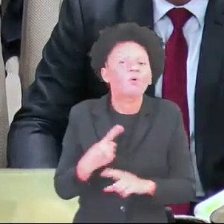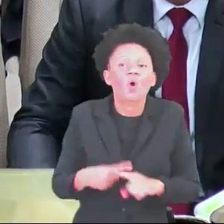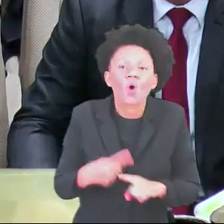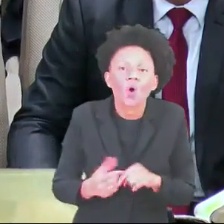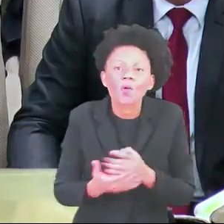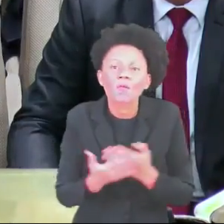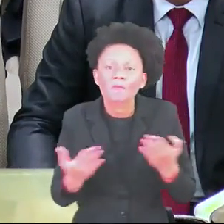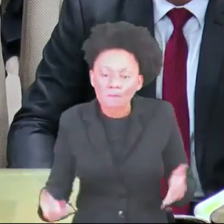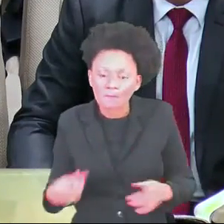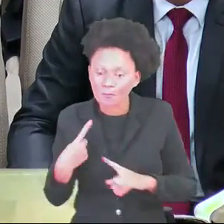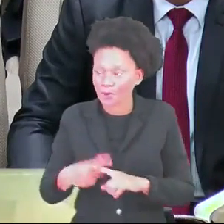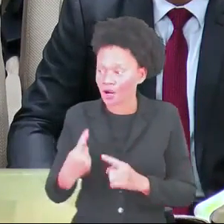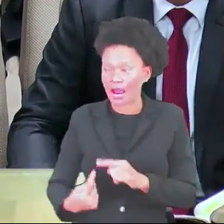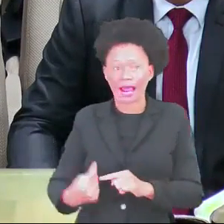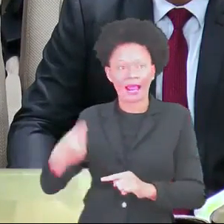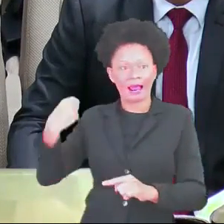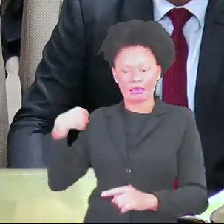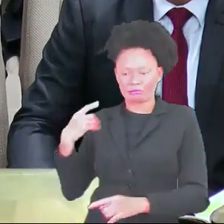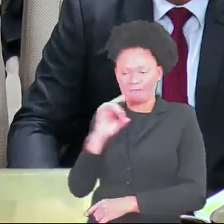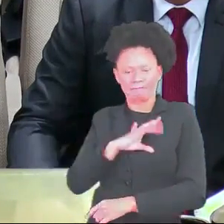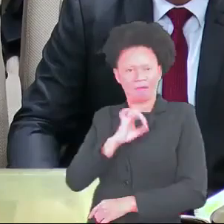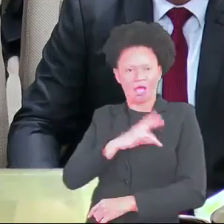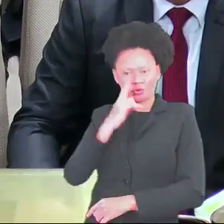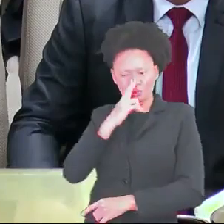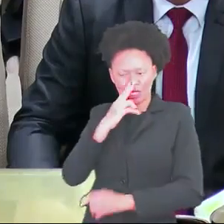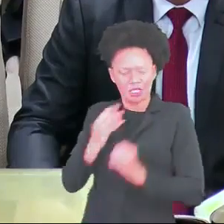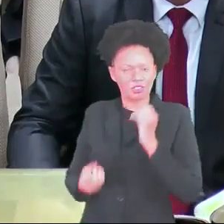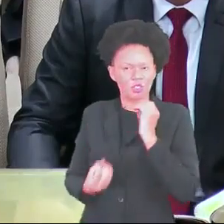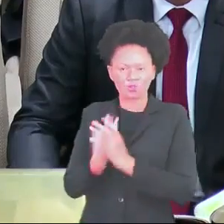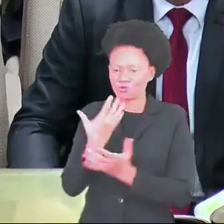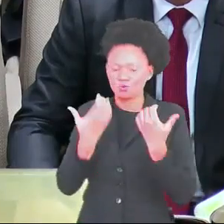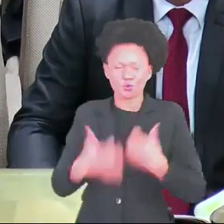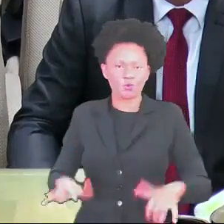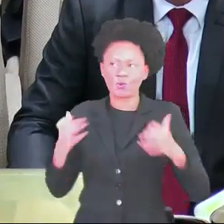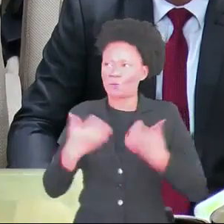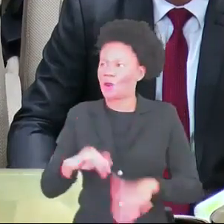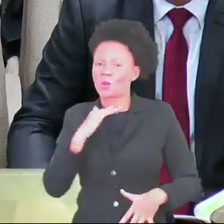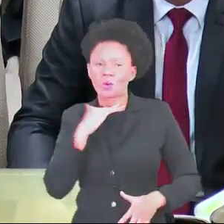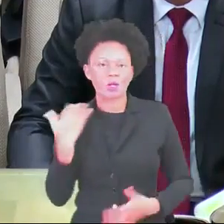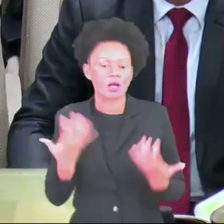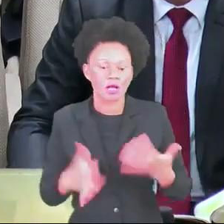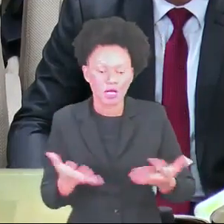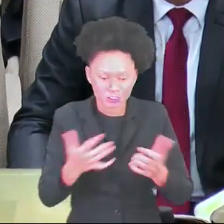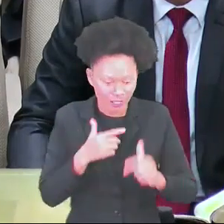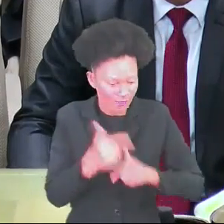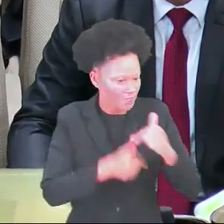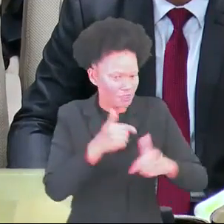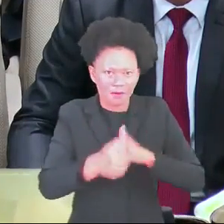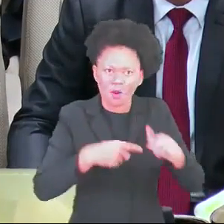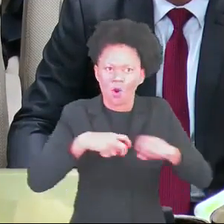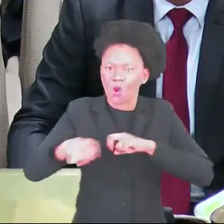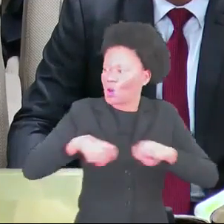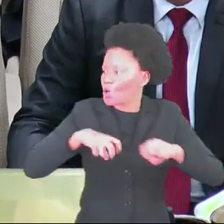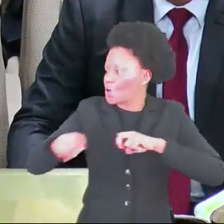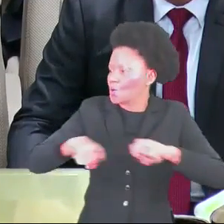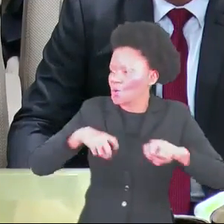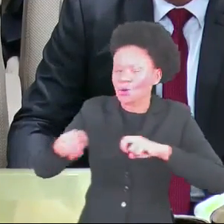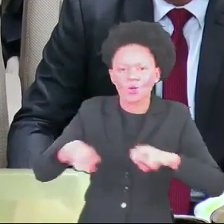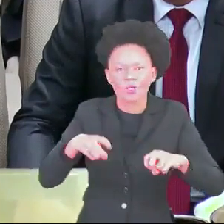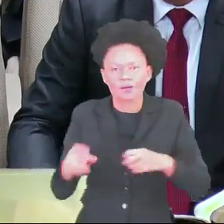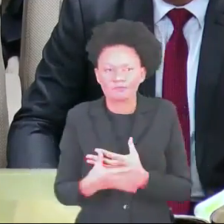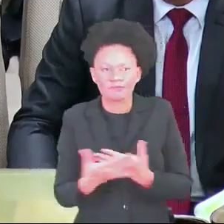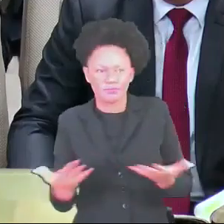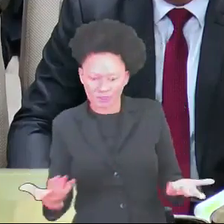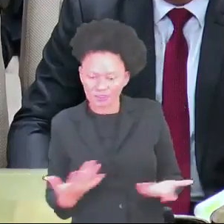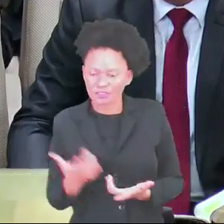Porque os nossos pais não tiveram medo, os nossos pais não queriam morrer, os nossos pais queriam trabalhar, os nossos pais queriam